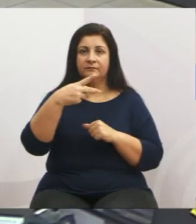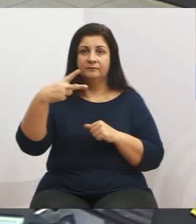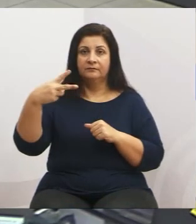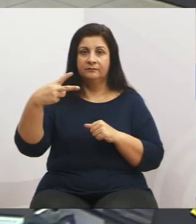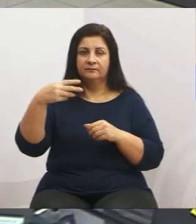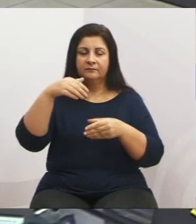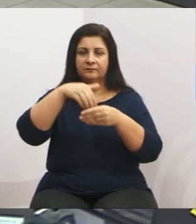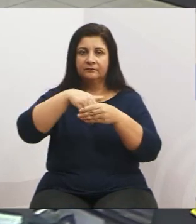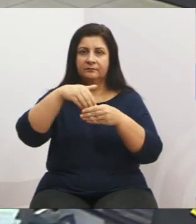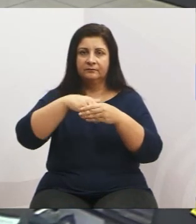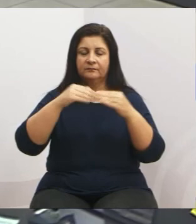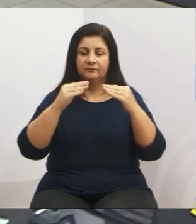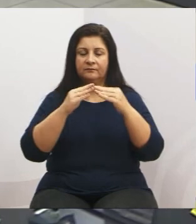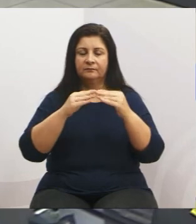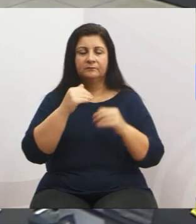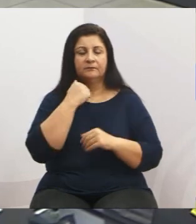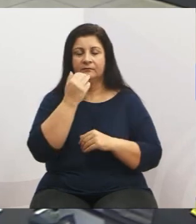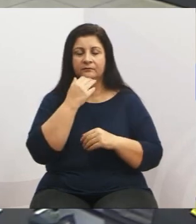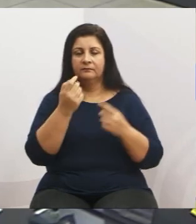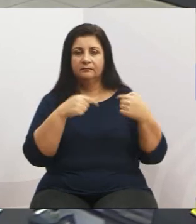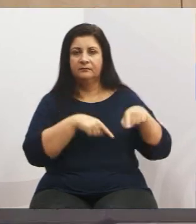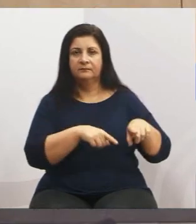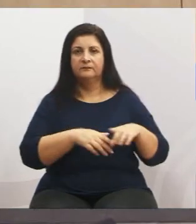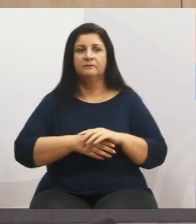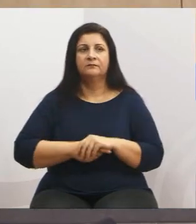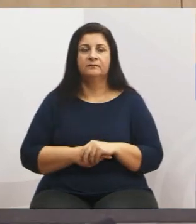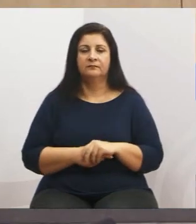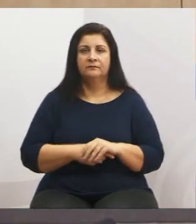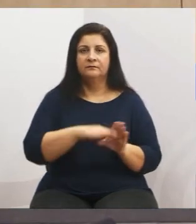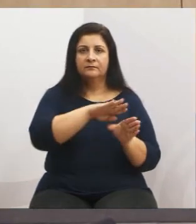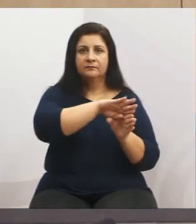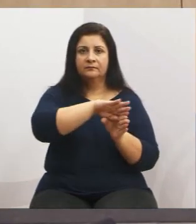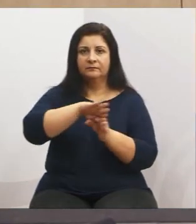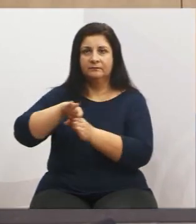12 votos favoráveis e nenhum contra. Próximo projeto.